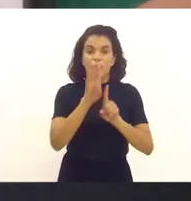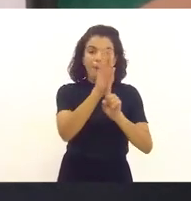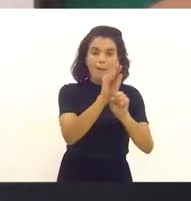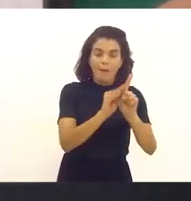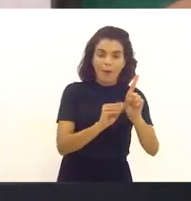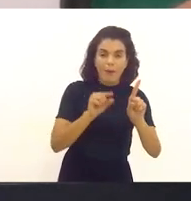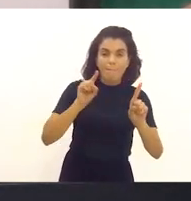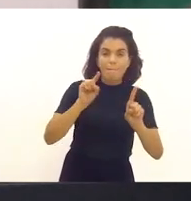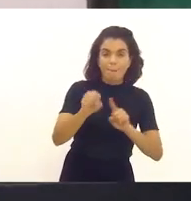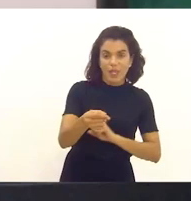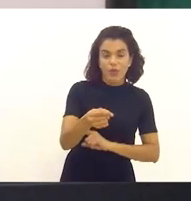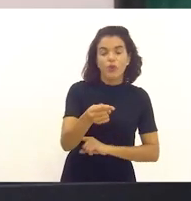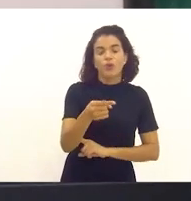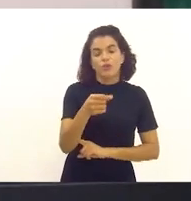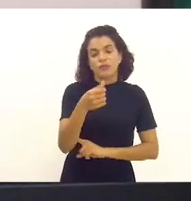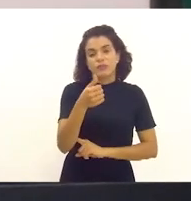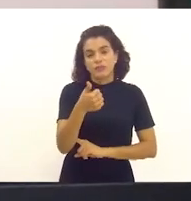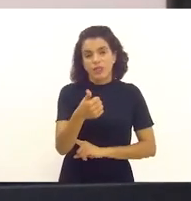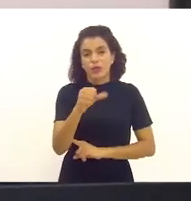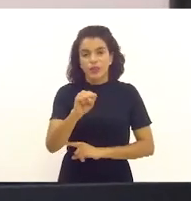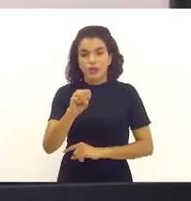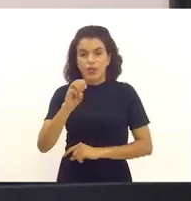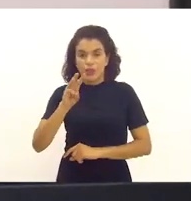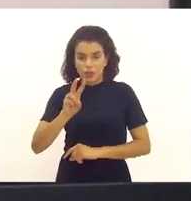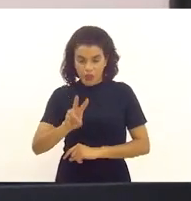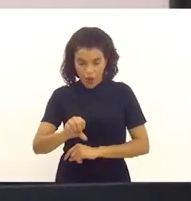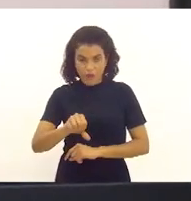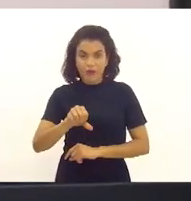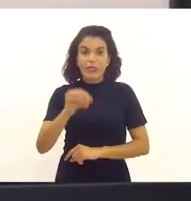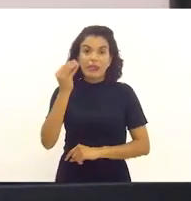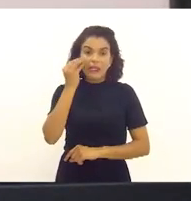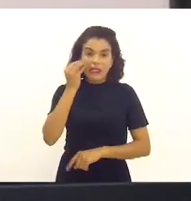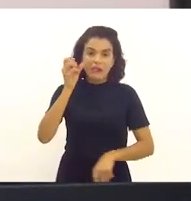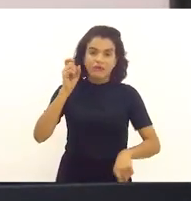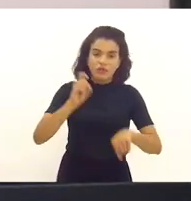1189 tentativa de estupro 236